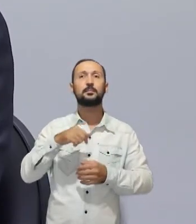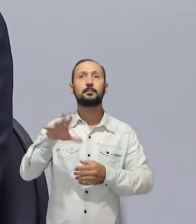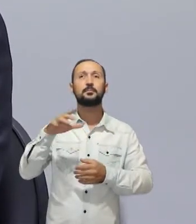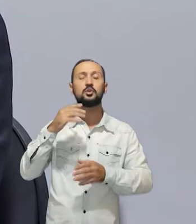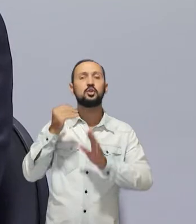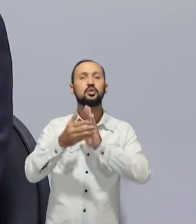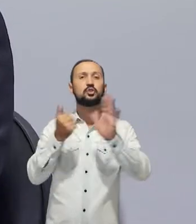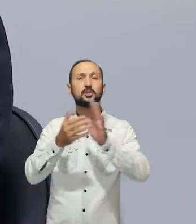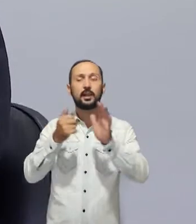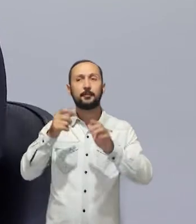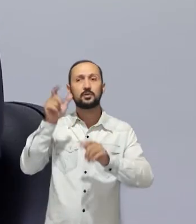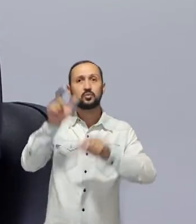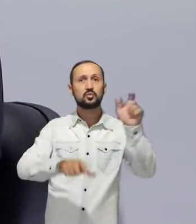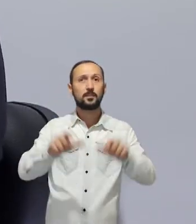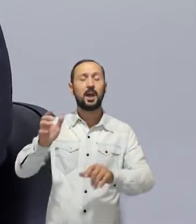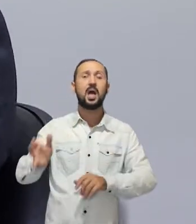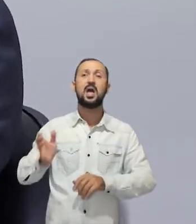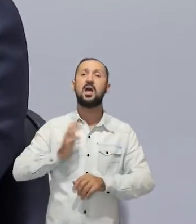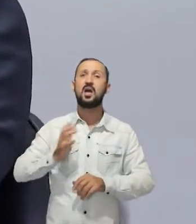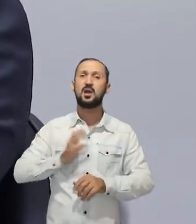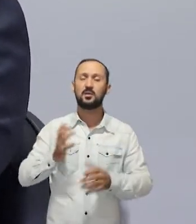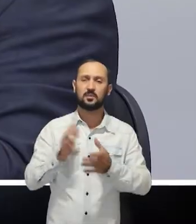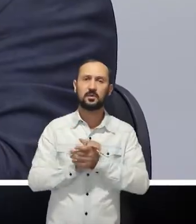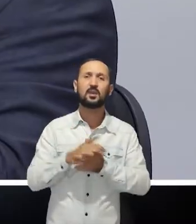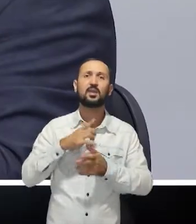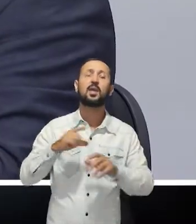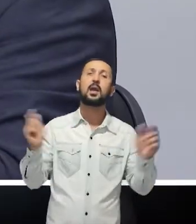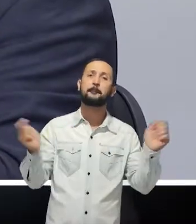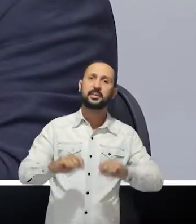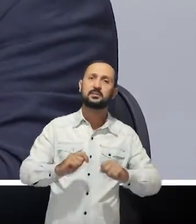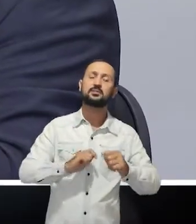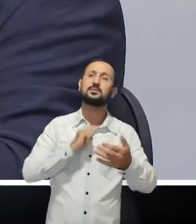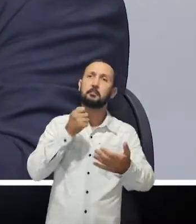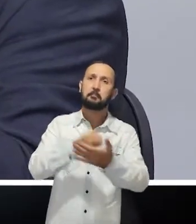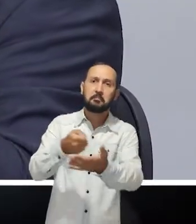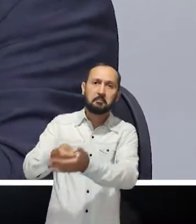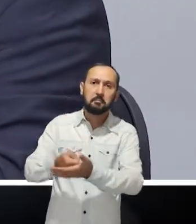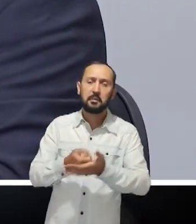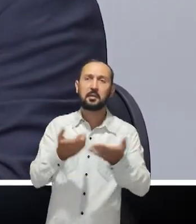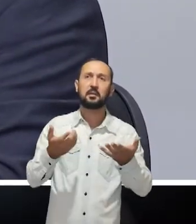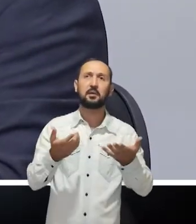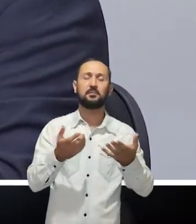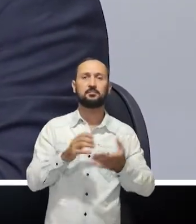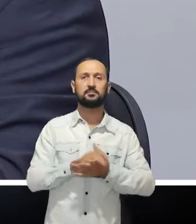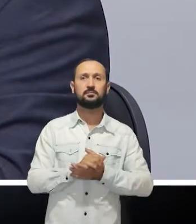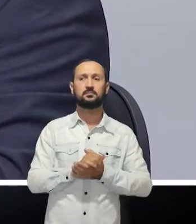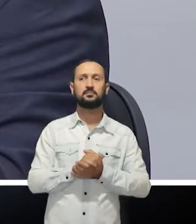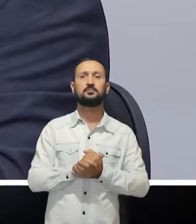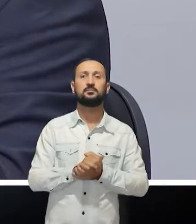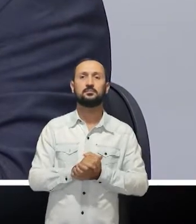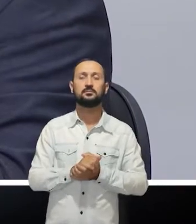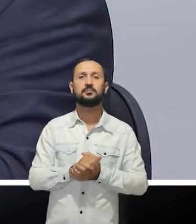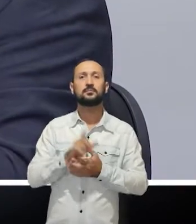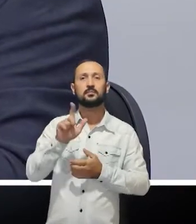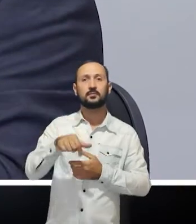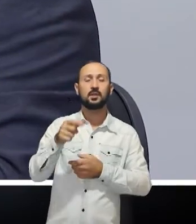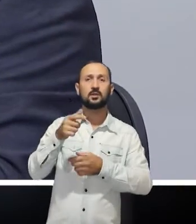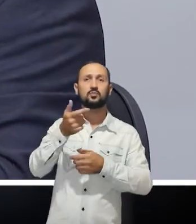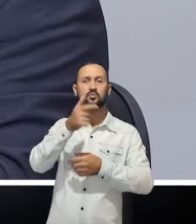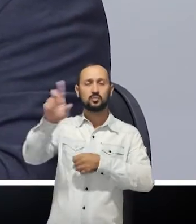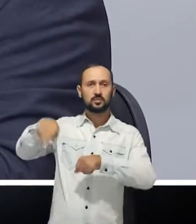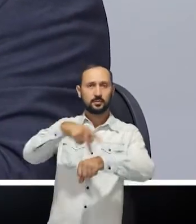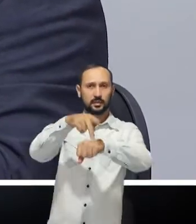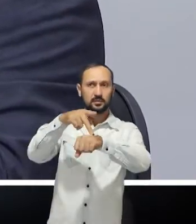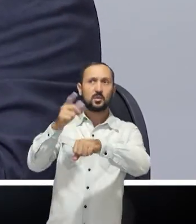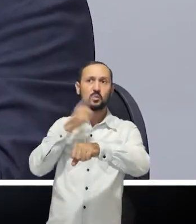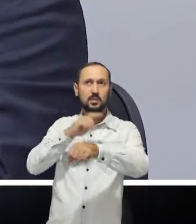é a ideia. Quem tem capacidade contributiva deveria pagar muito mais. E assim que é feito nos outros países, né?